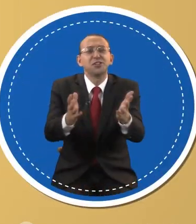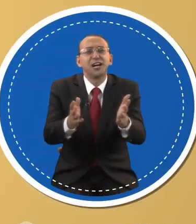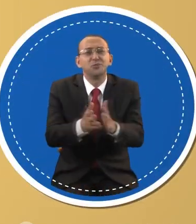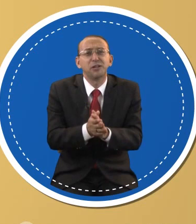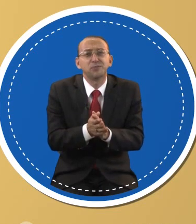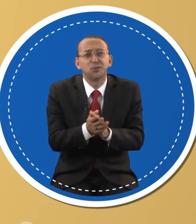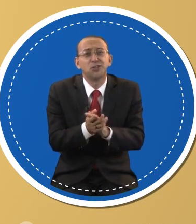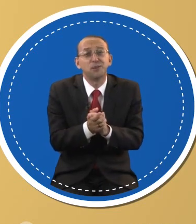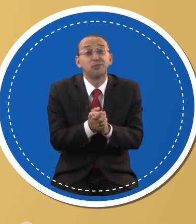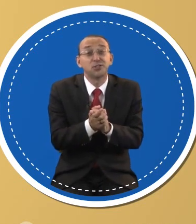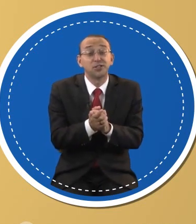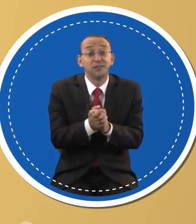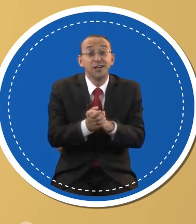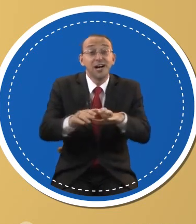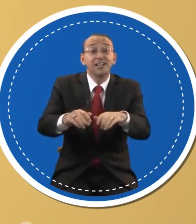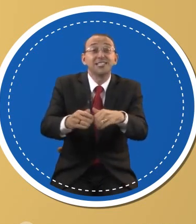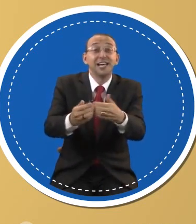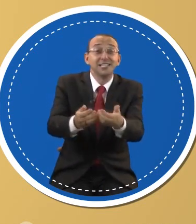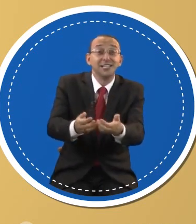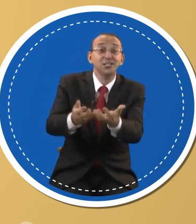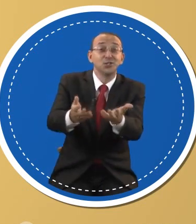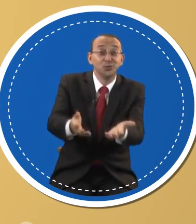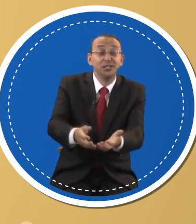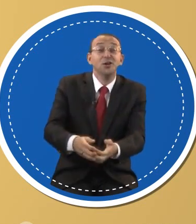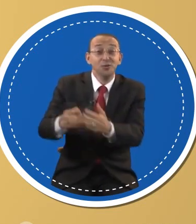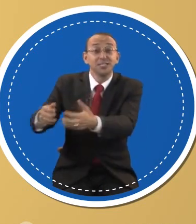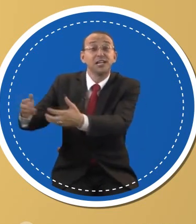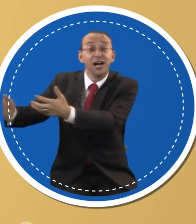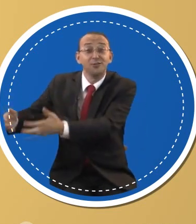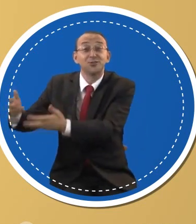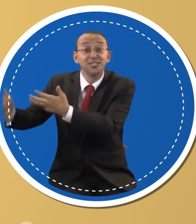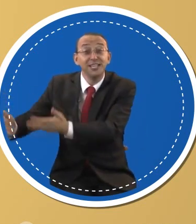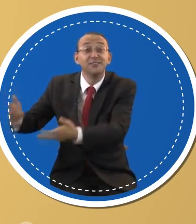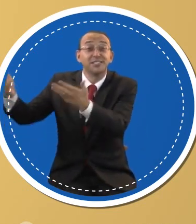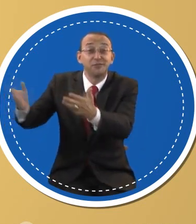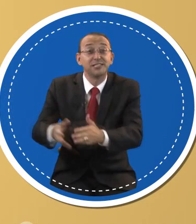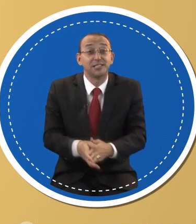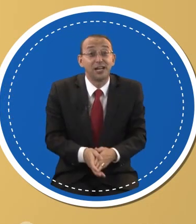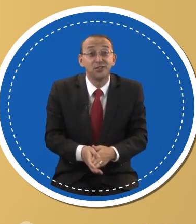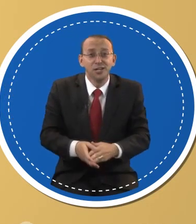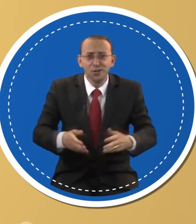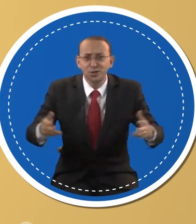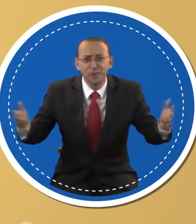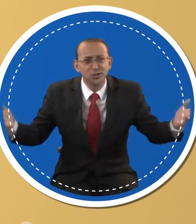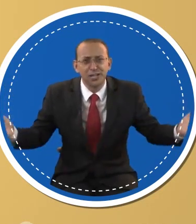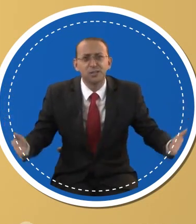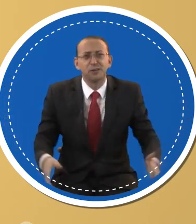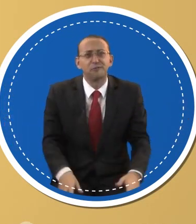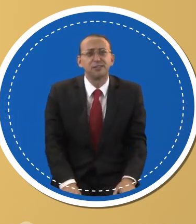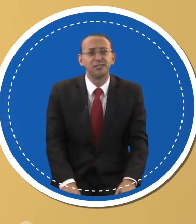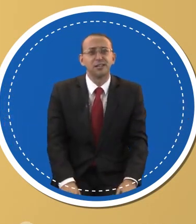apaixonado pela psicologia positiva a ciência que estuda os graus níveis da felicidade eu sou